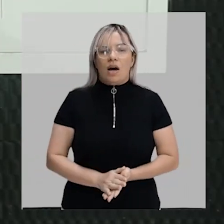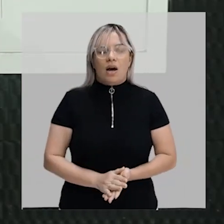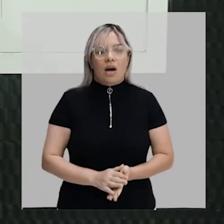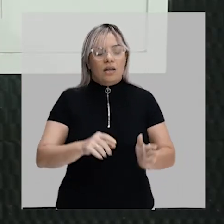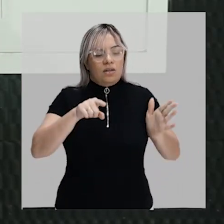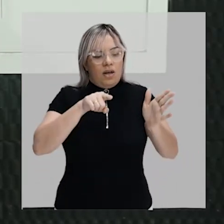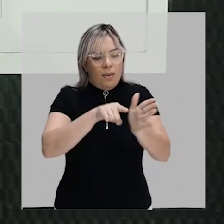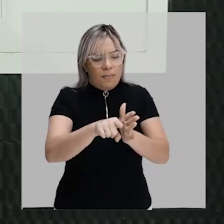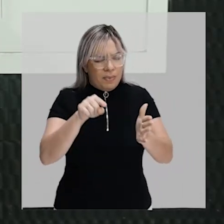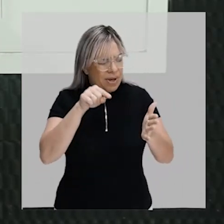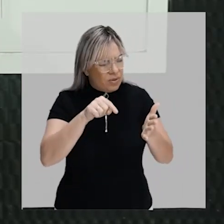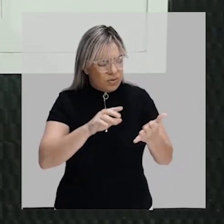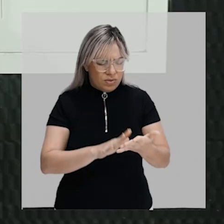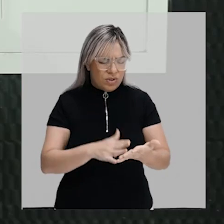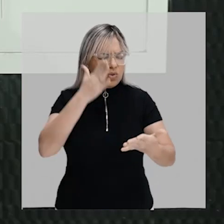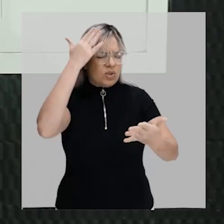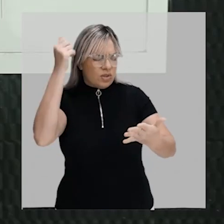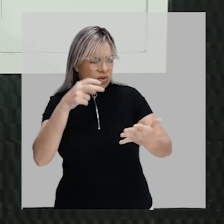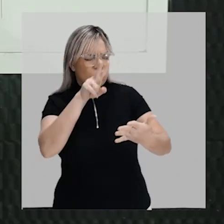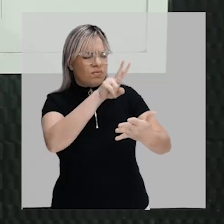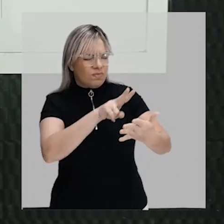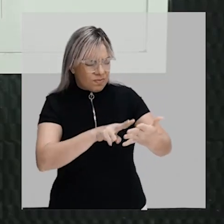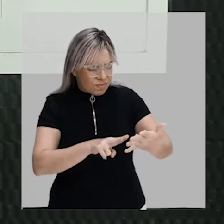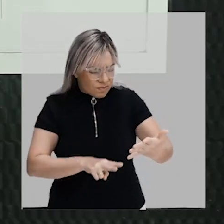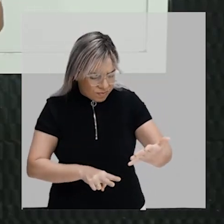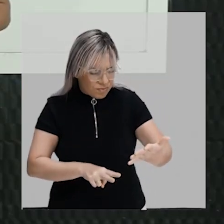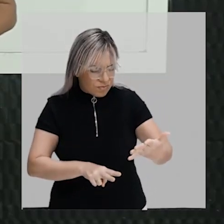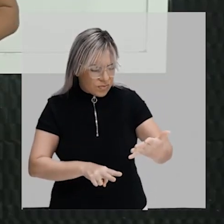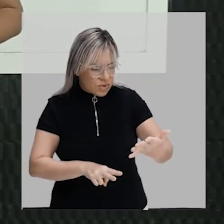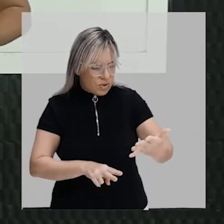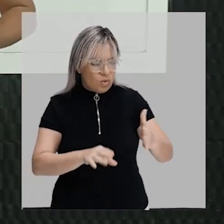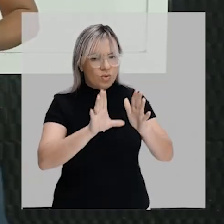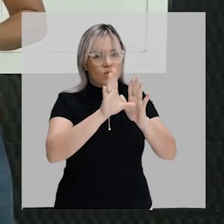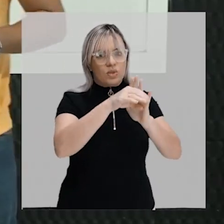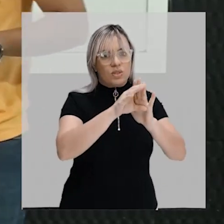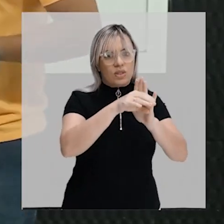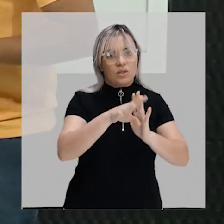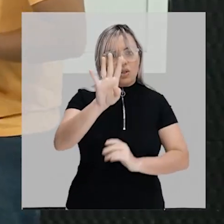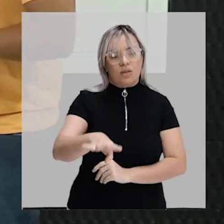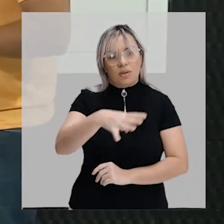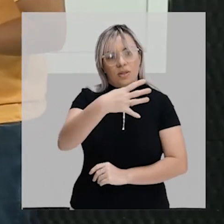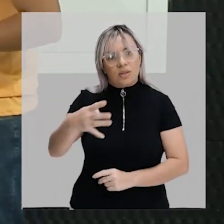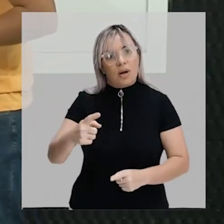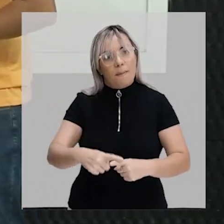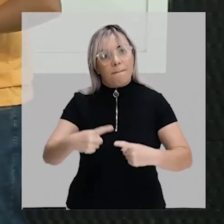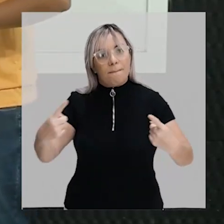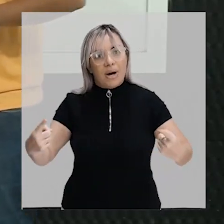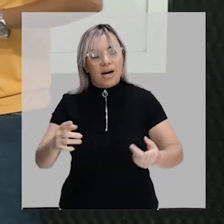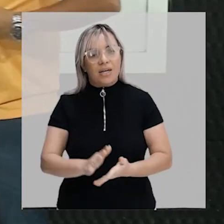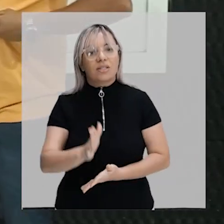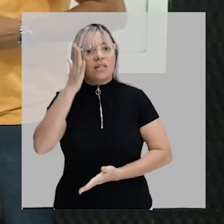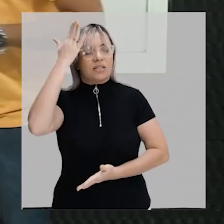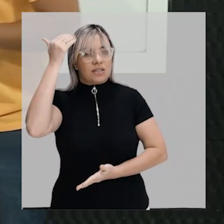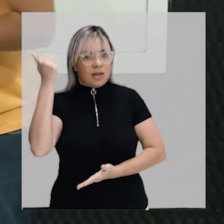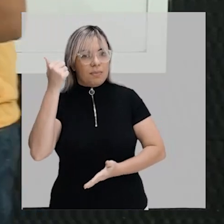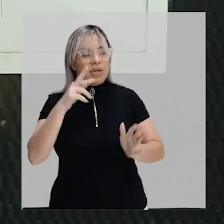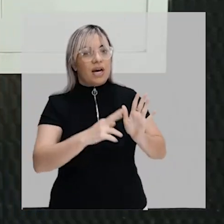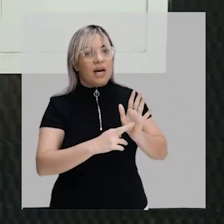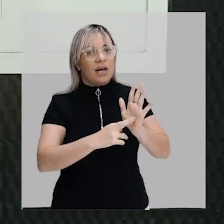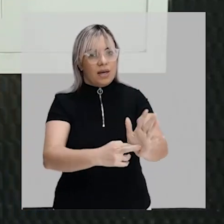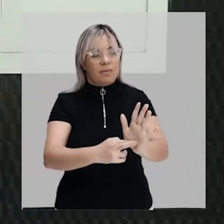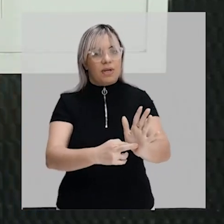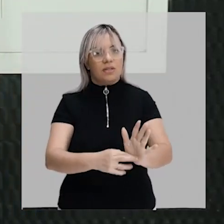você tem que ouvir a matriz saber que tipo de matriz e tá se referindo certinho beleza Matriz nula